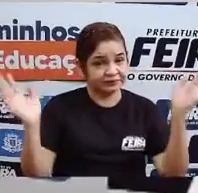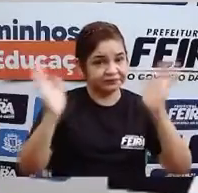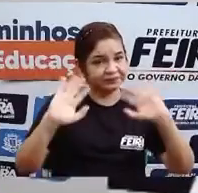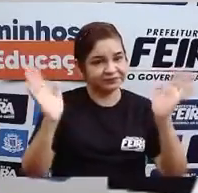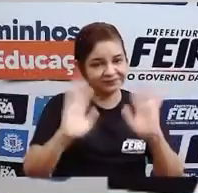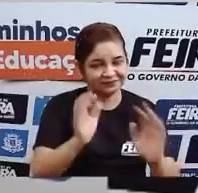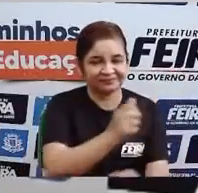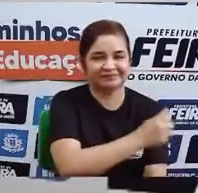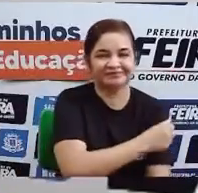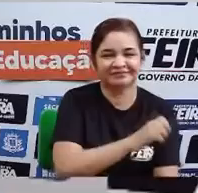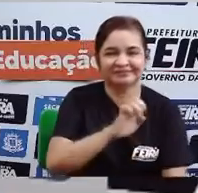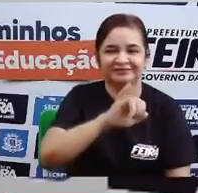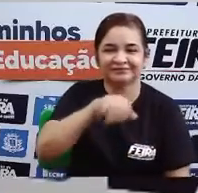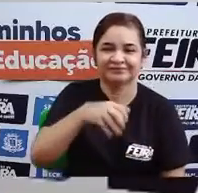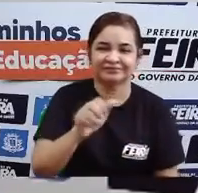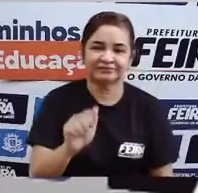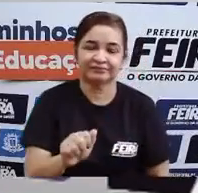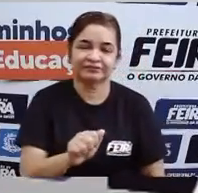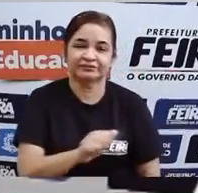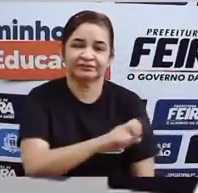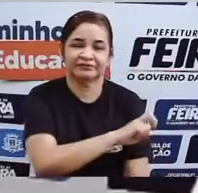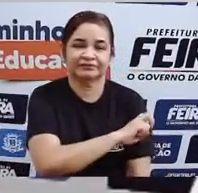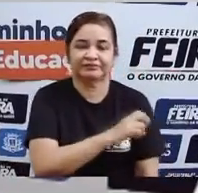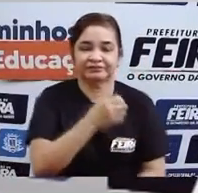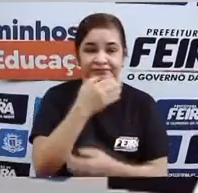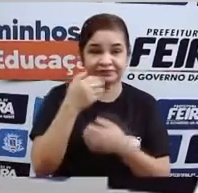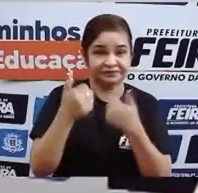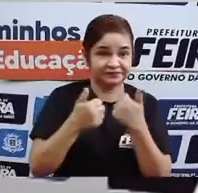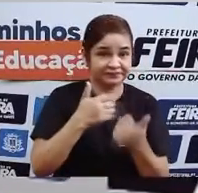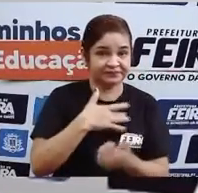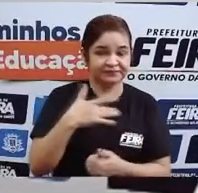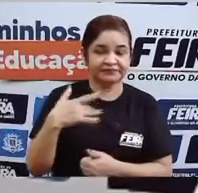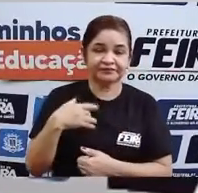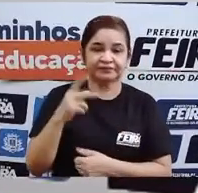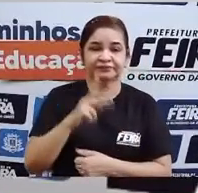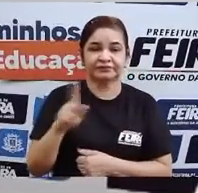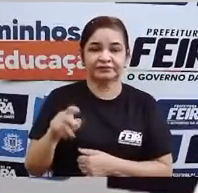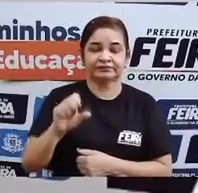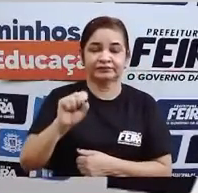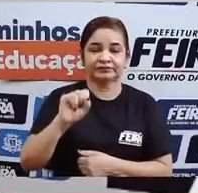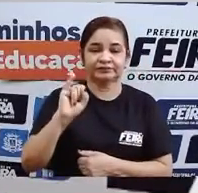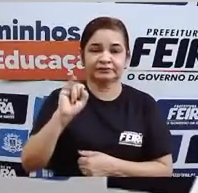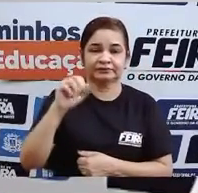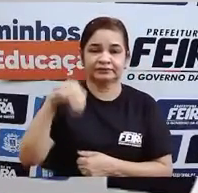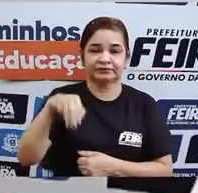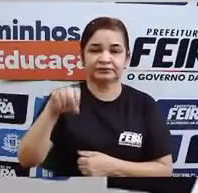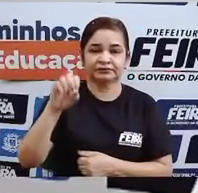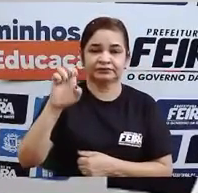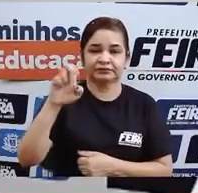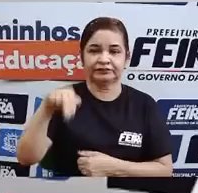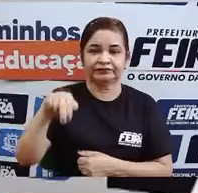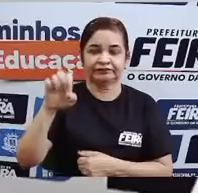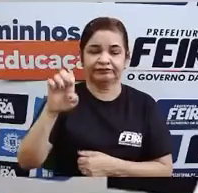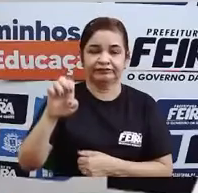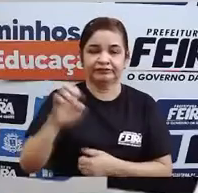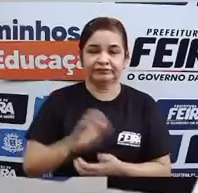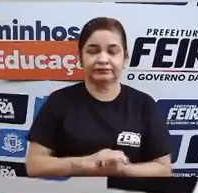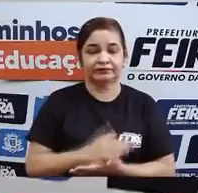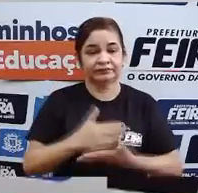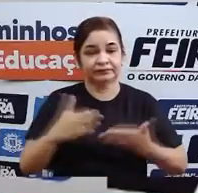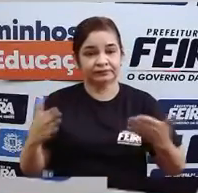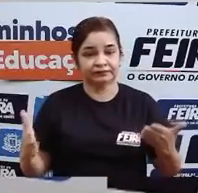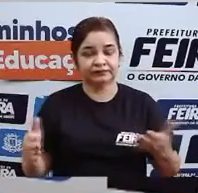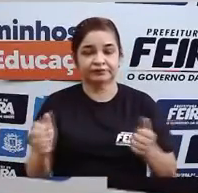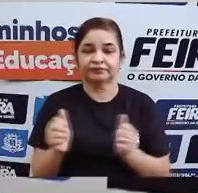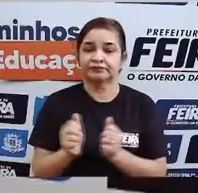Oi, estudante da EJA, estágio 5, tudo bom? Eu sou a professora Simone, né? Vou conduzir com vocês aqui